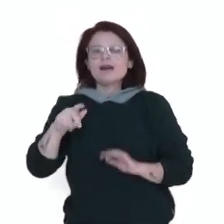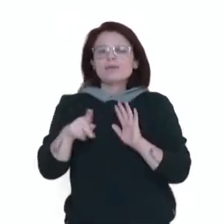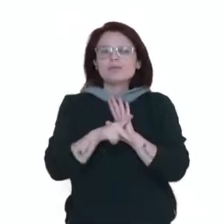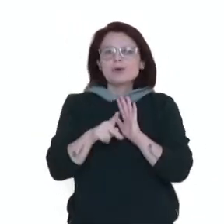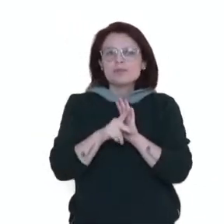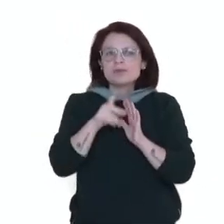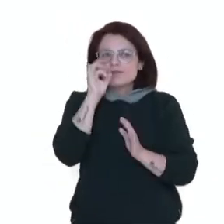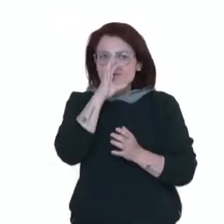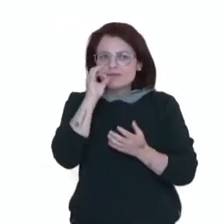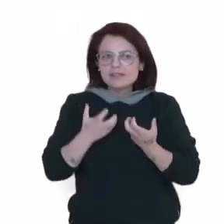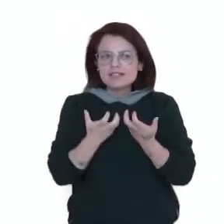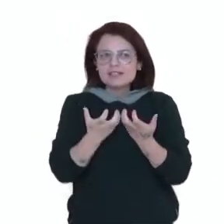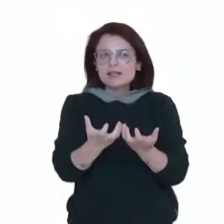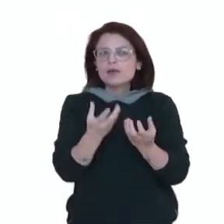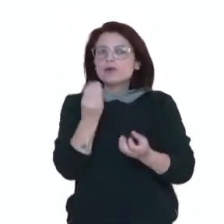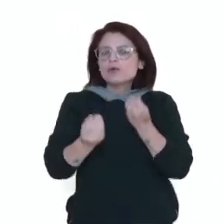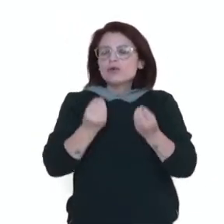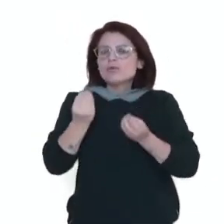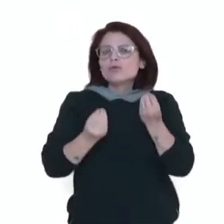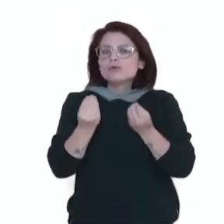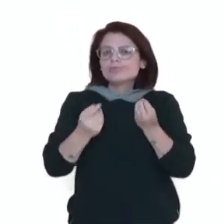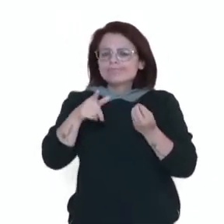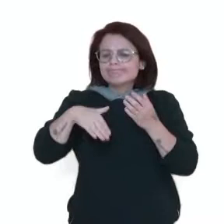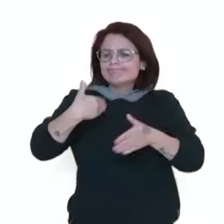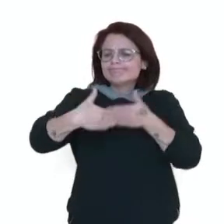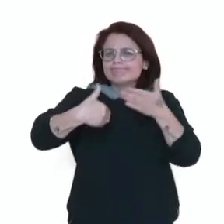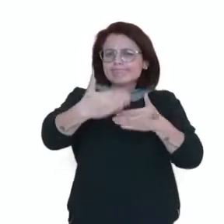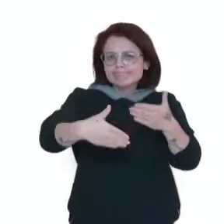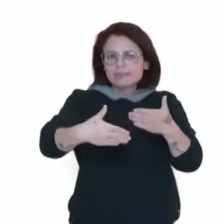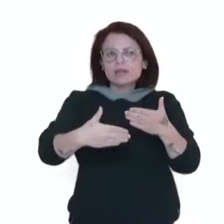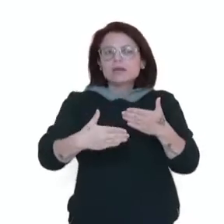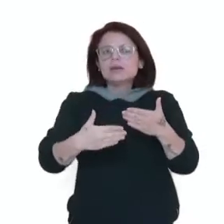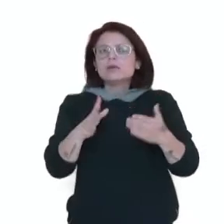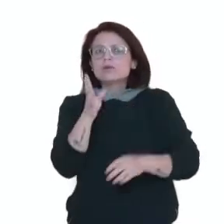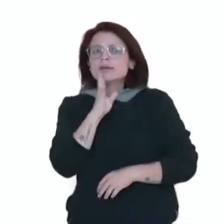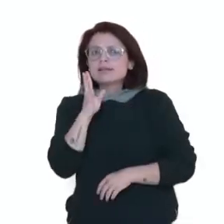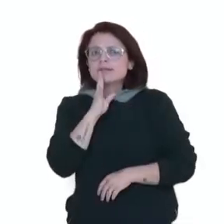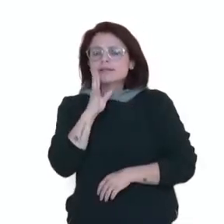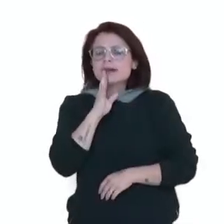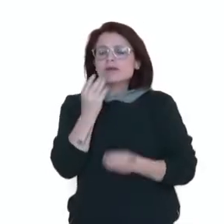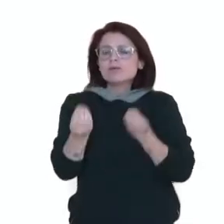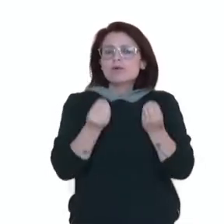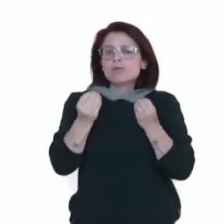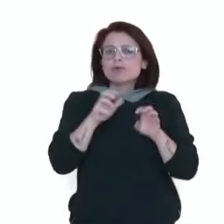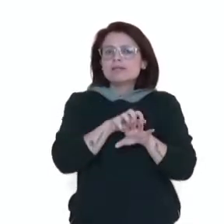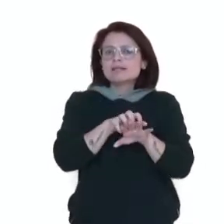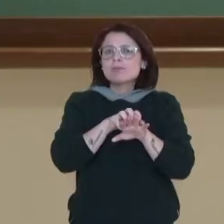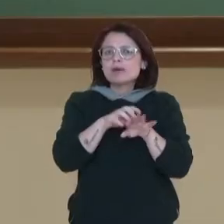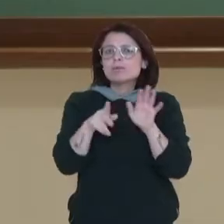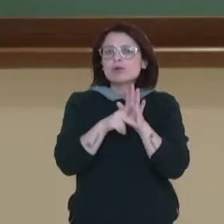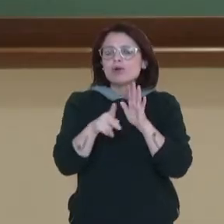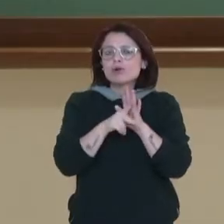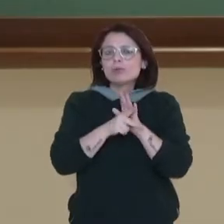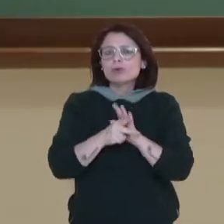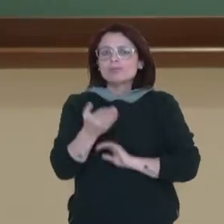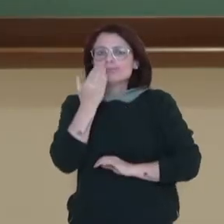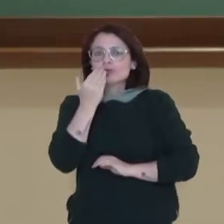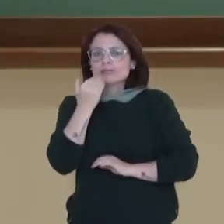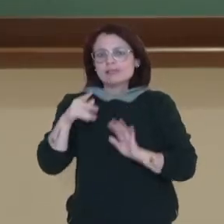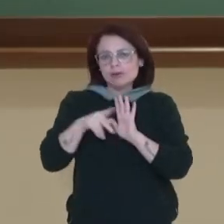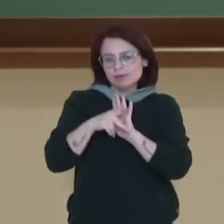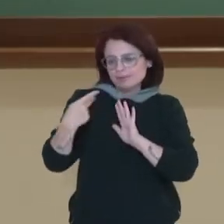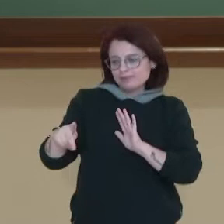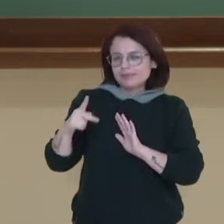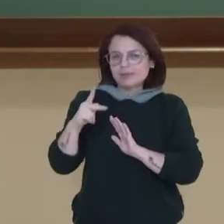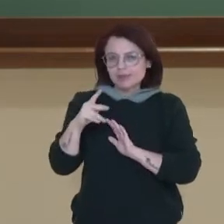desenvolvimento, metabolismo das plantas. Entender também os processos de transporte e nutrição dessas plantas, né? Como que acontece esse